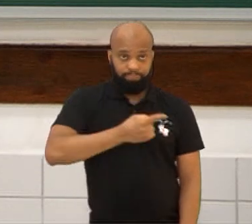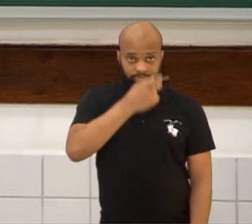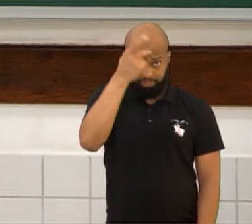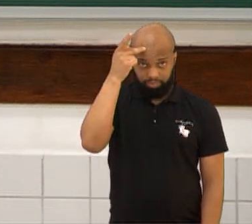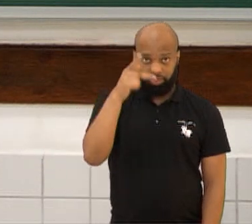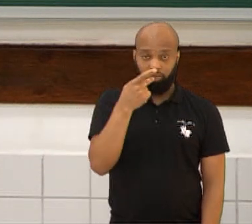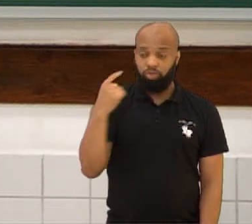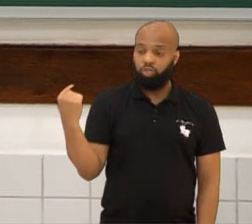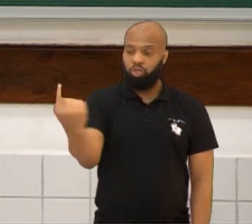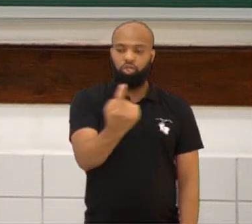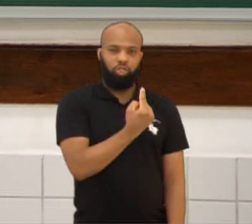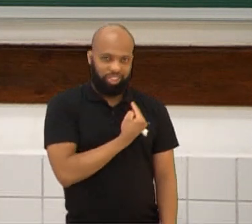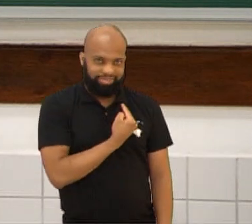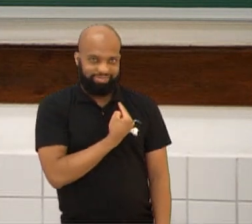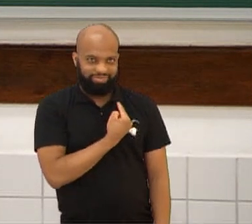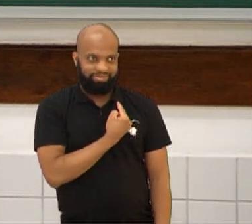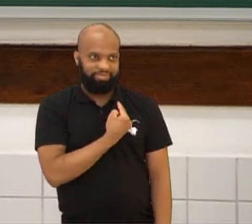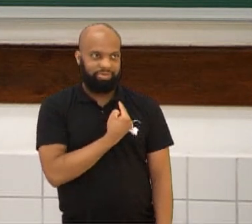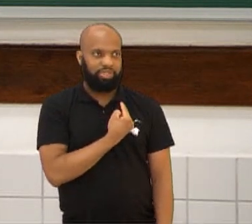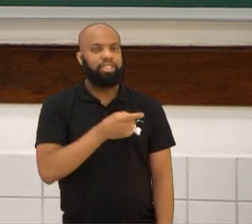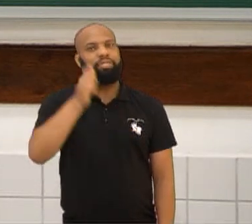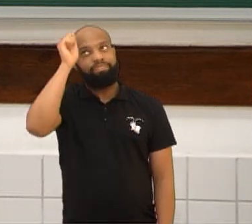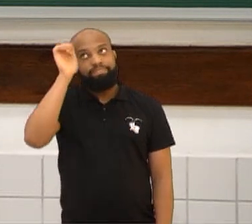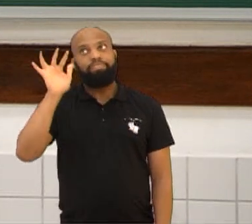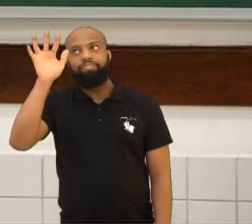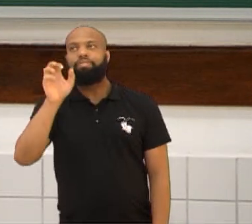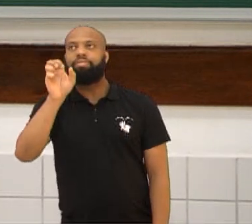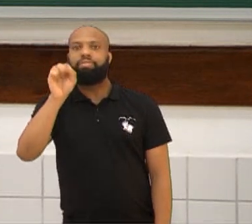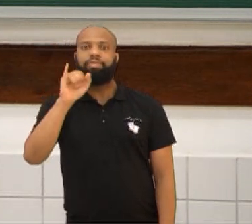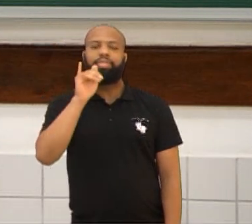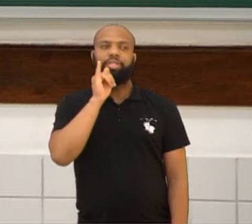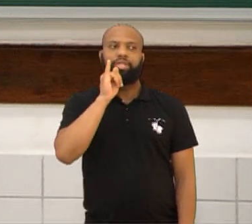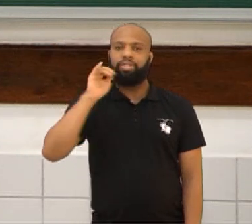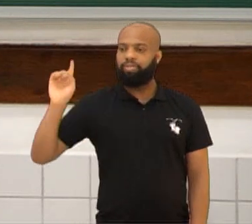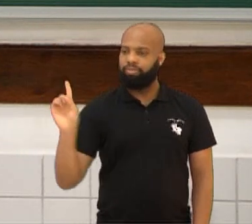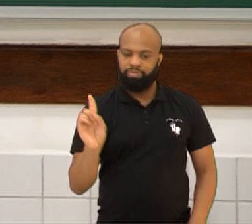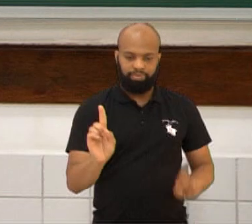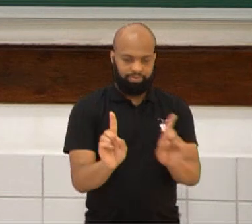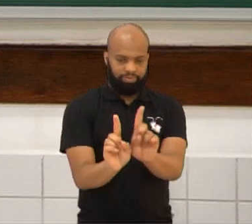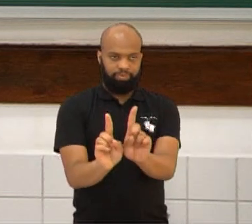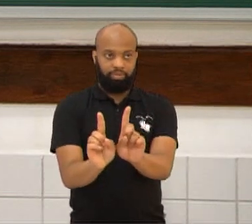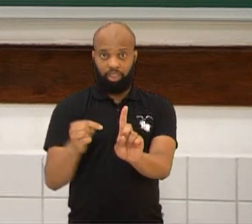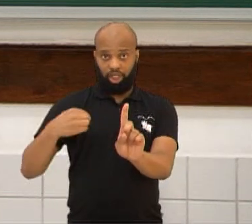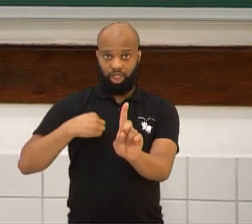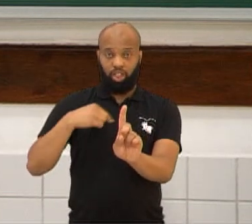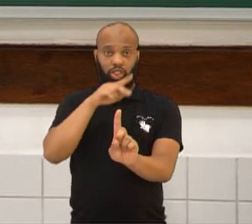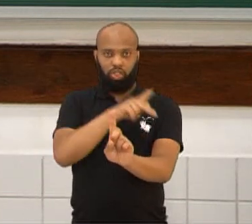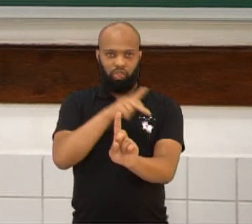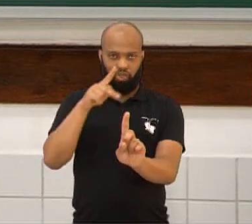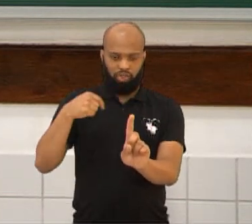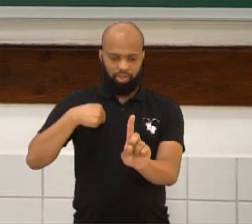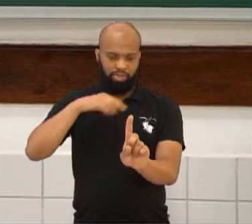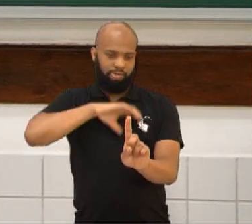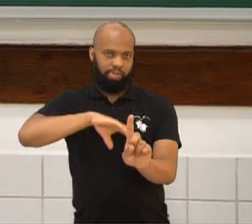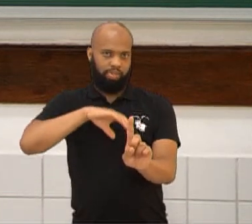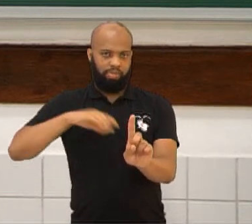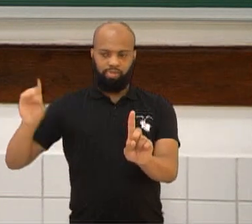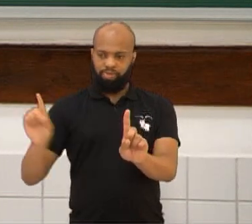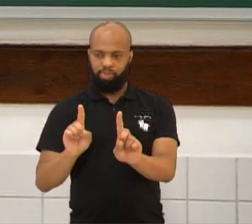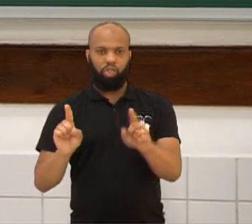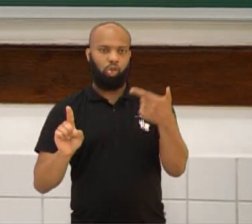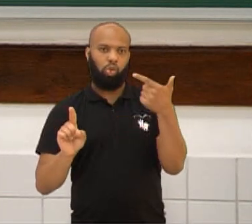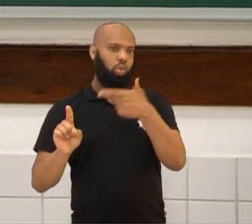digo nós. Vamos imaginar que estivéssemos em duas professoras aqui. Eu, professora Jaqueline, e a